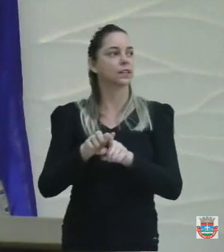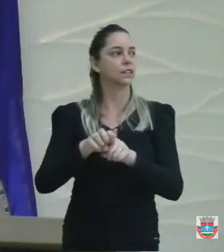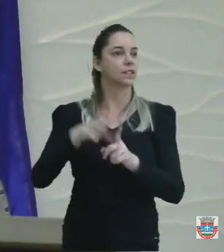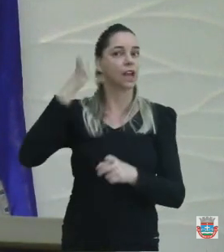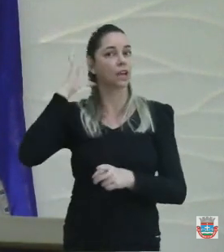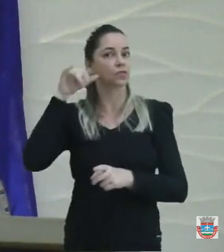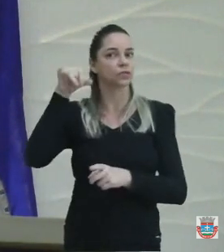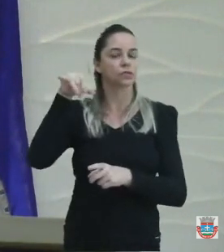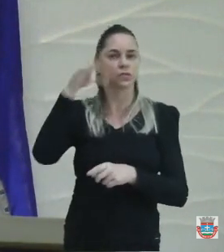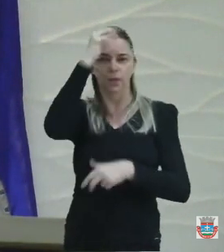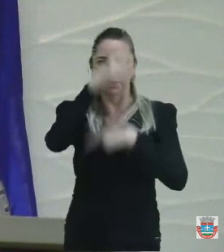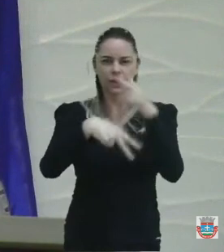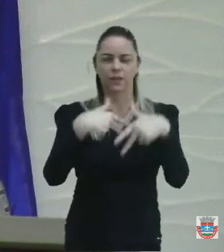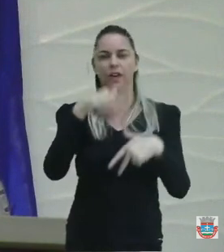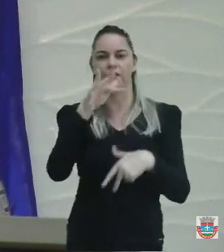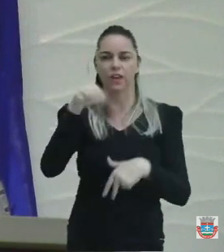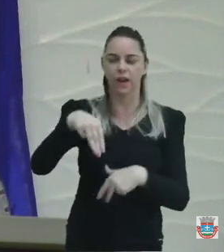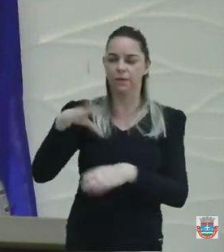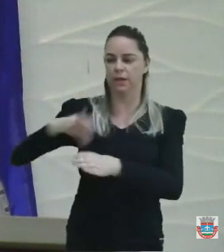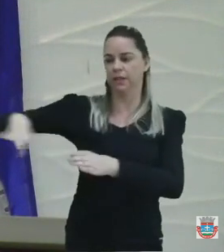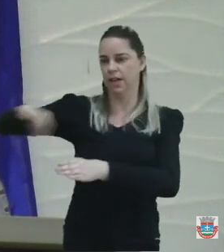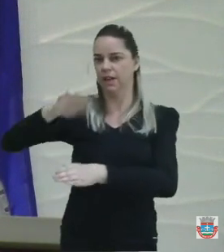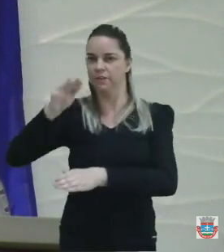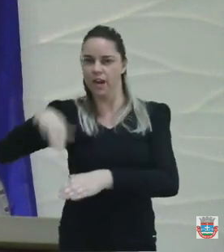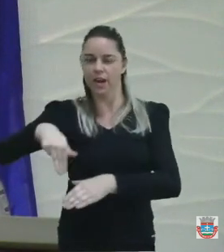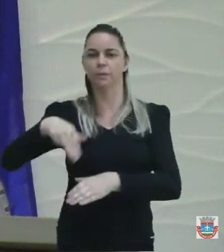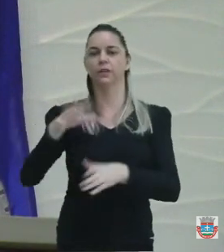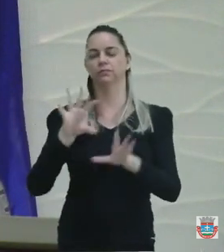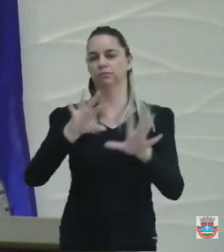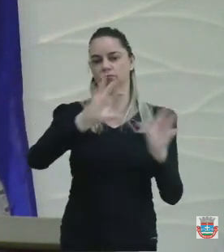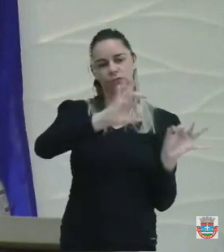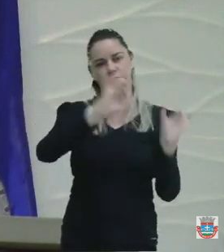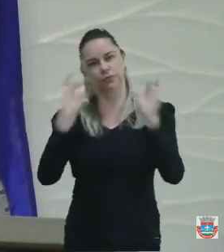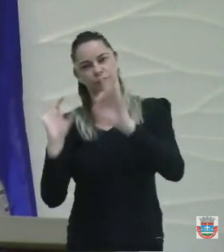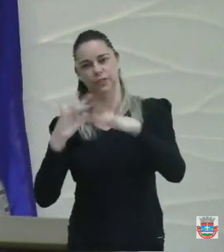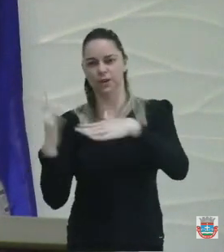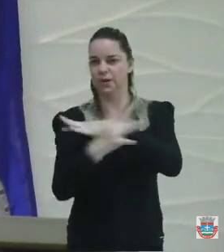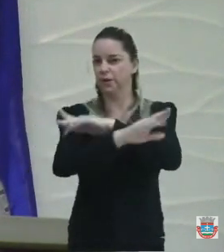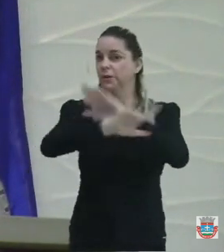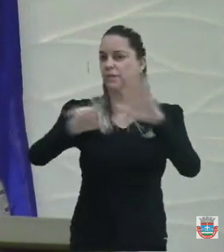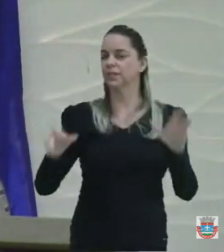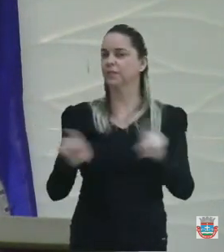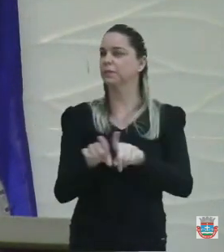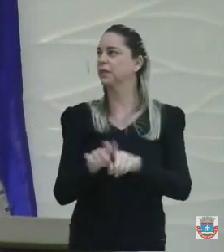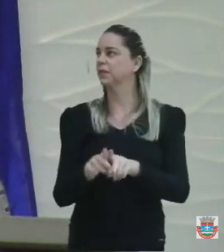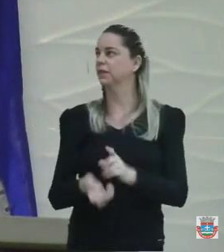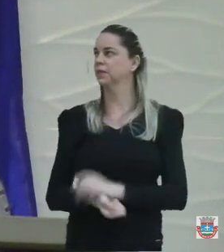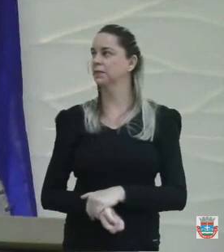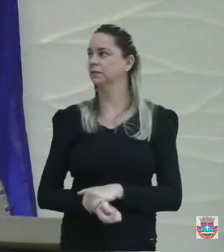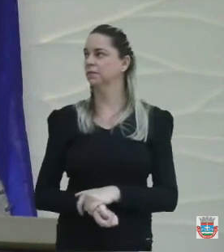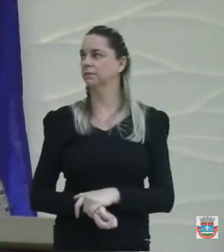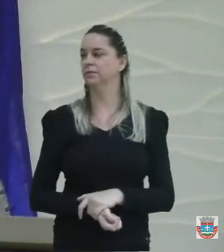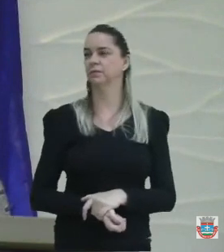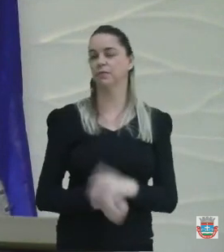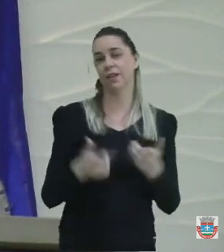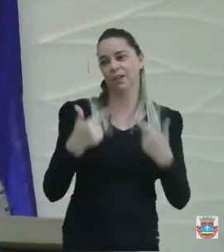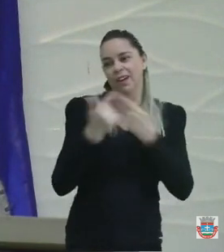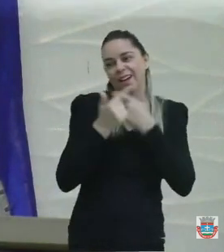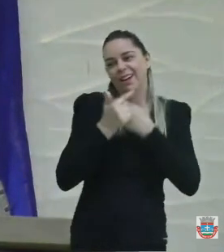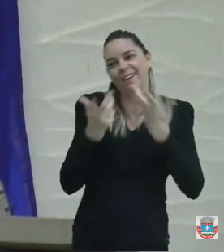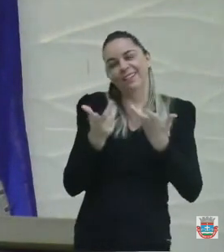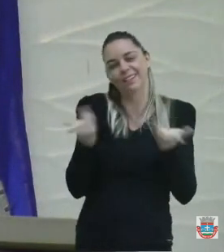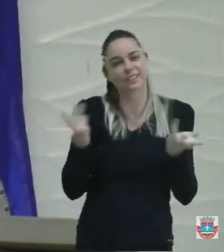Santo FM. Enfim, um abraço a todos, né? Estava até rindo aqui com o vereador